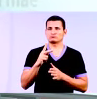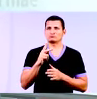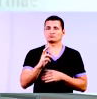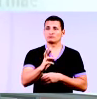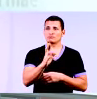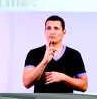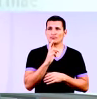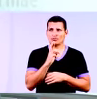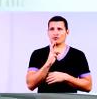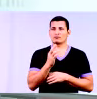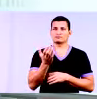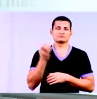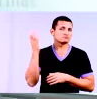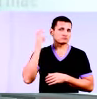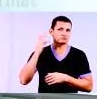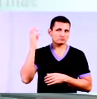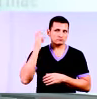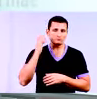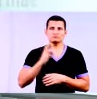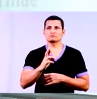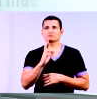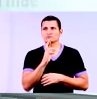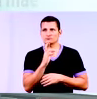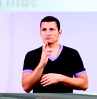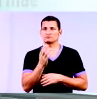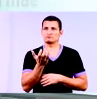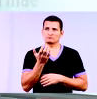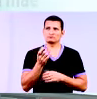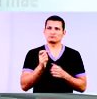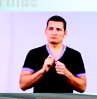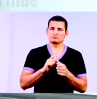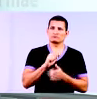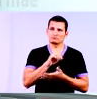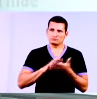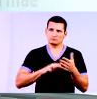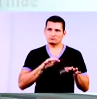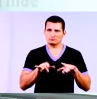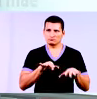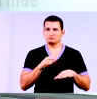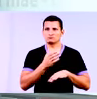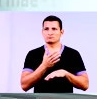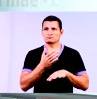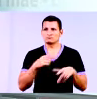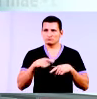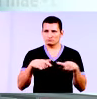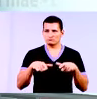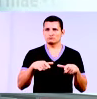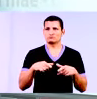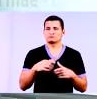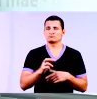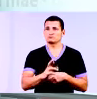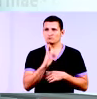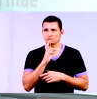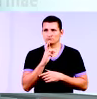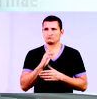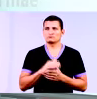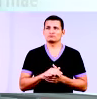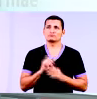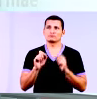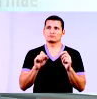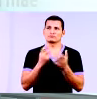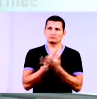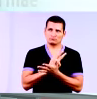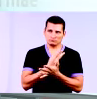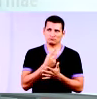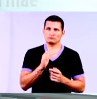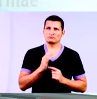resultado. Ele quer ouvir a música e trazer o resultado. Ele quer fazer o trabalho de edição de texto dele e trazer o resultado. Então, o que acontece? Para atender as necessidades humanas